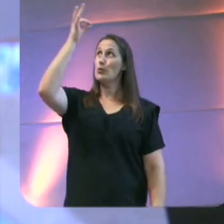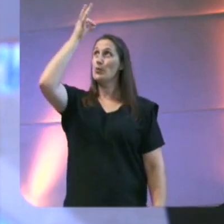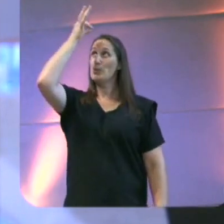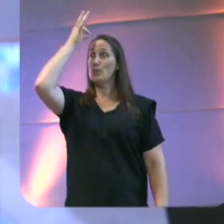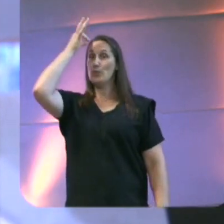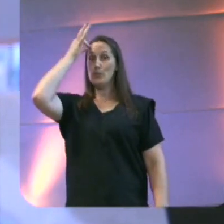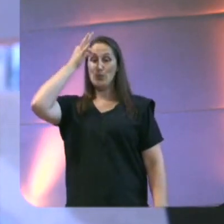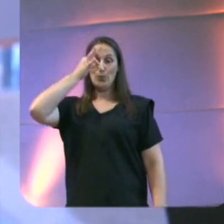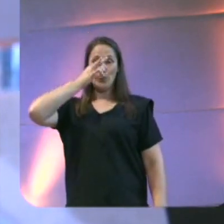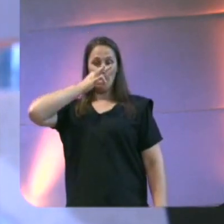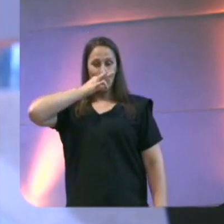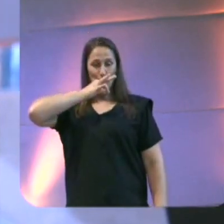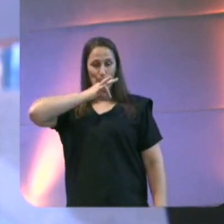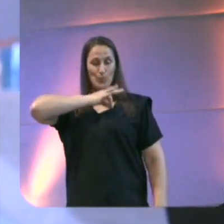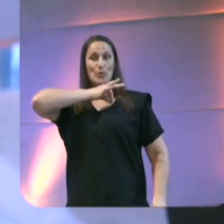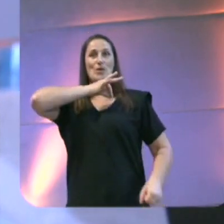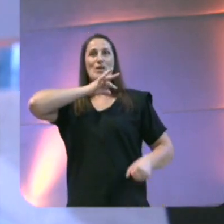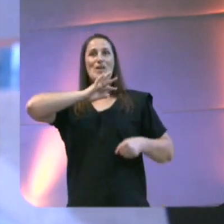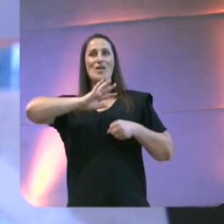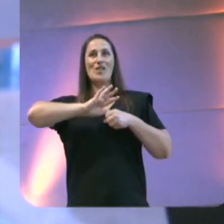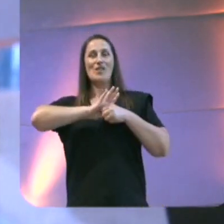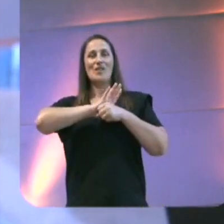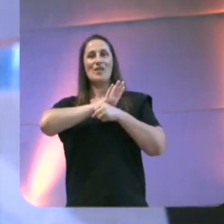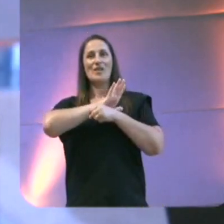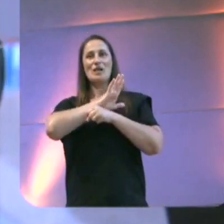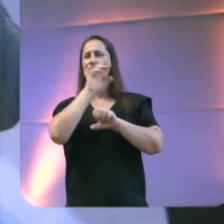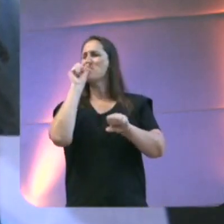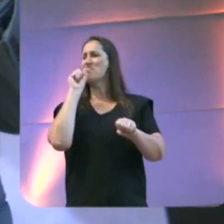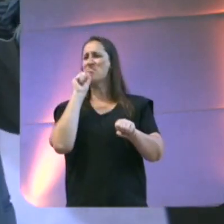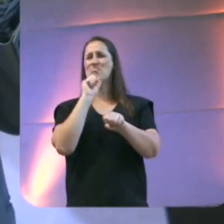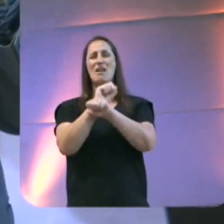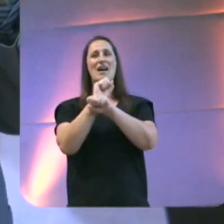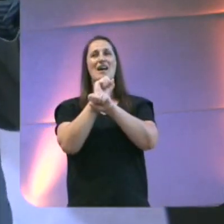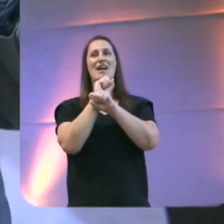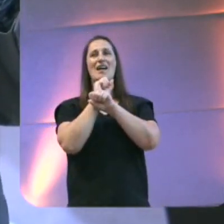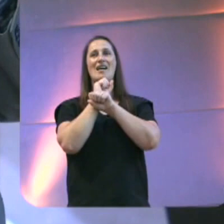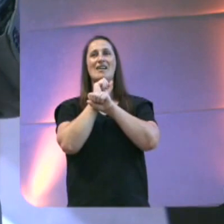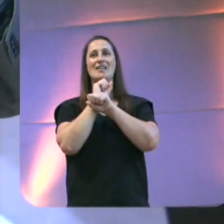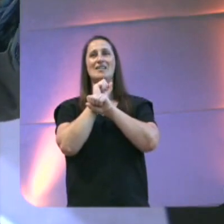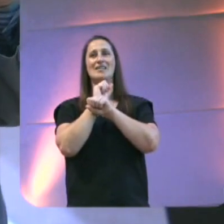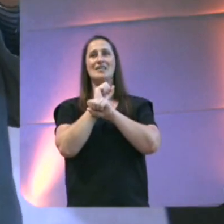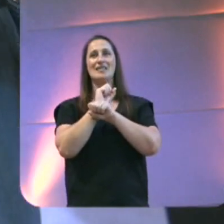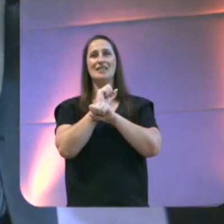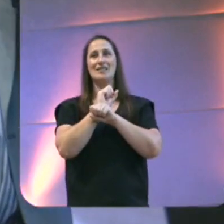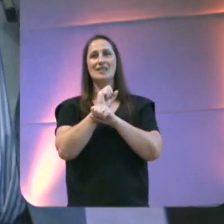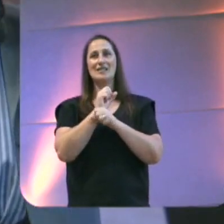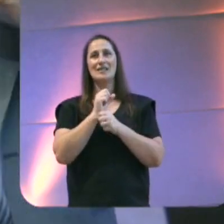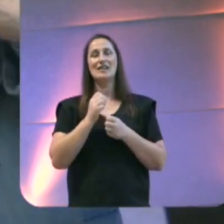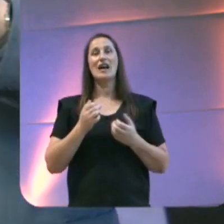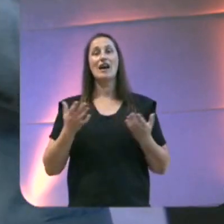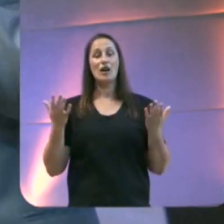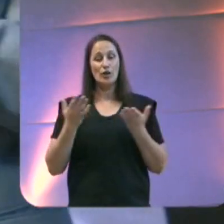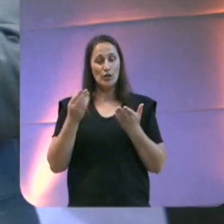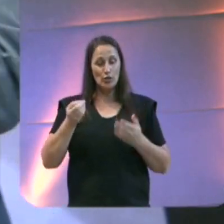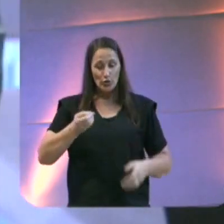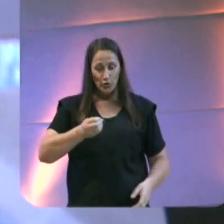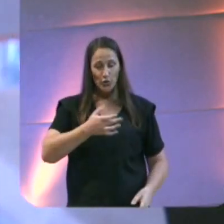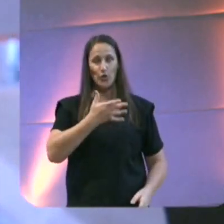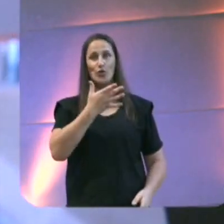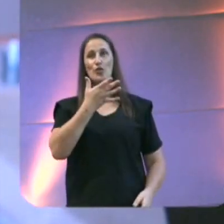de tanque vazio. O que Ele deseja é começar um novo tempo na sua